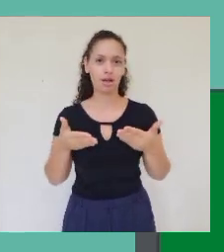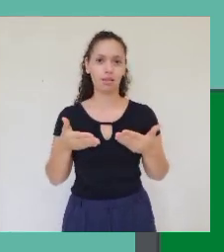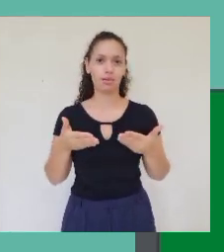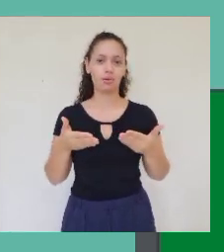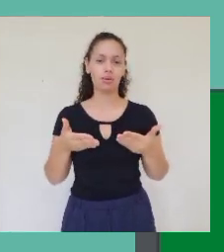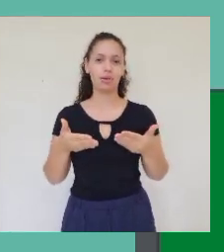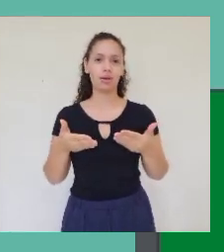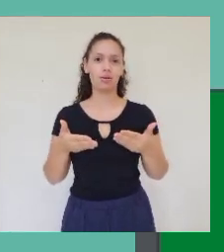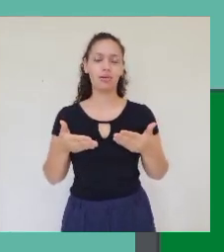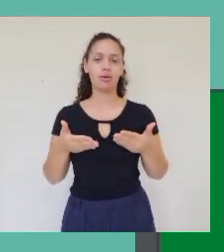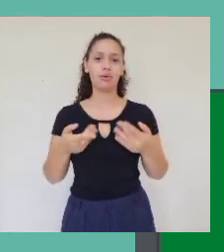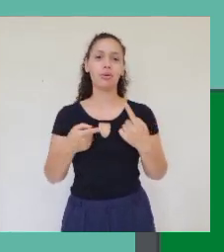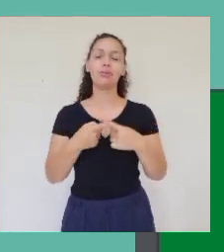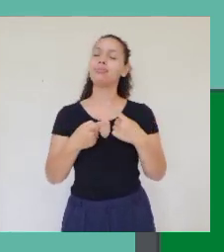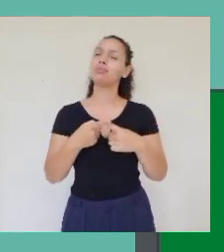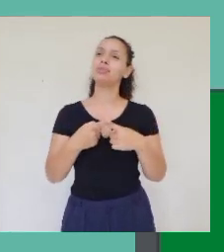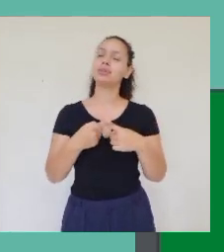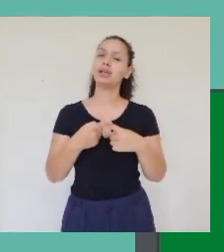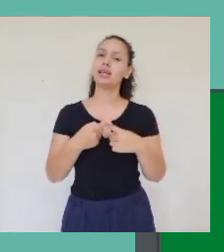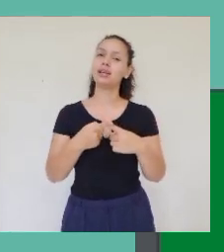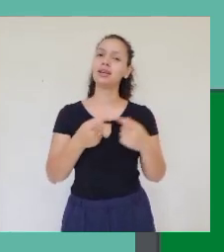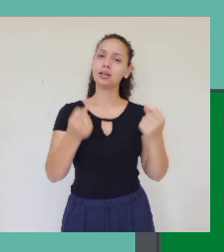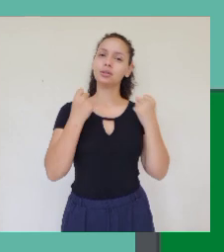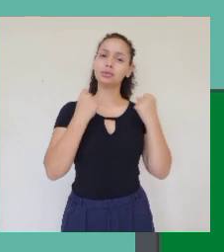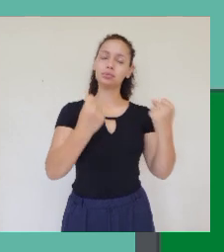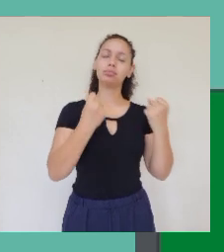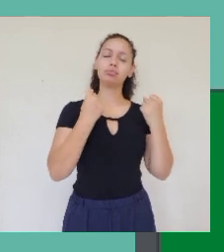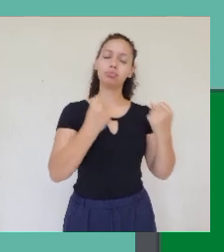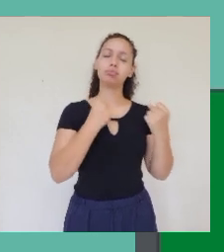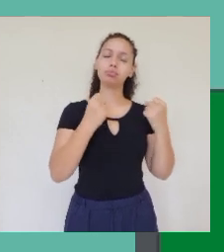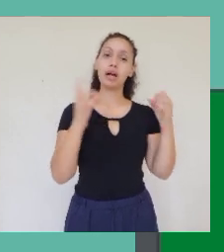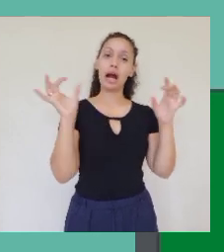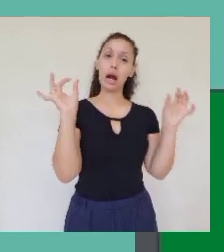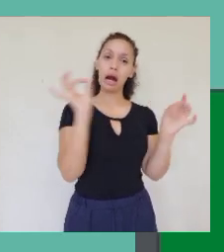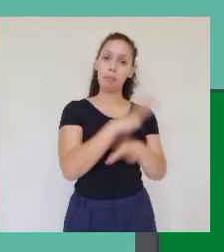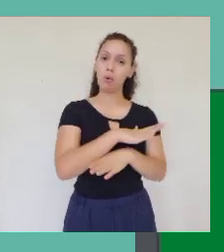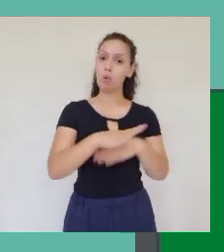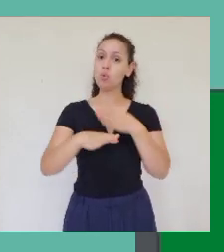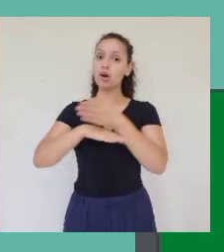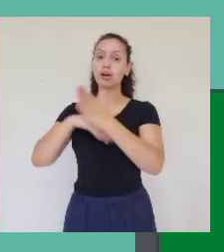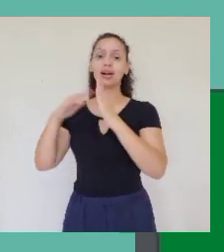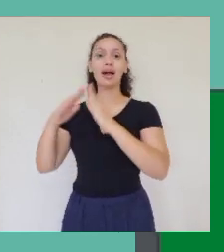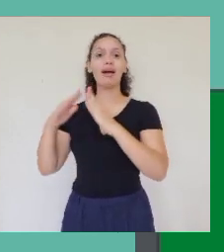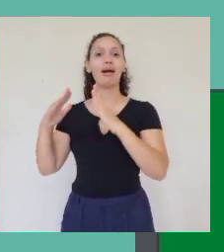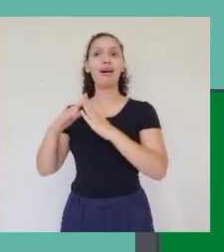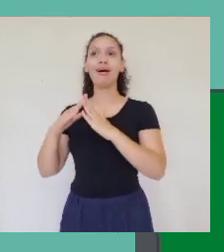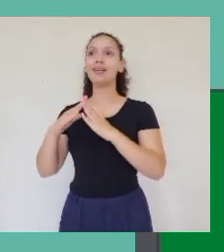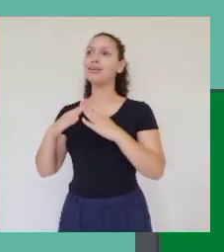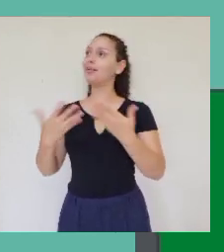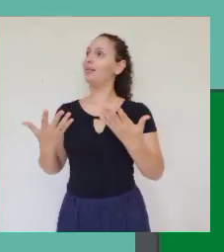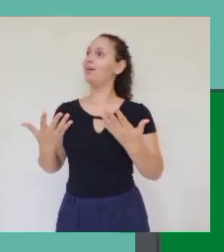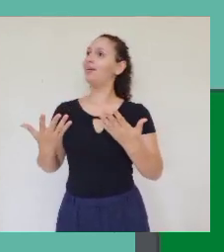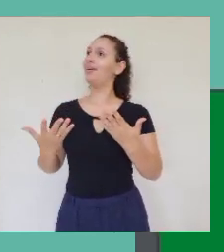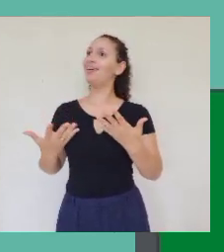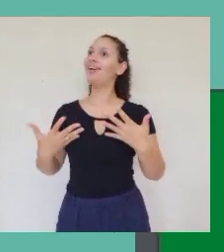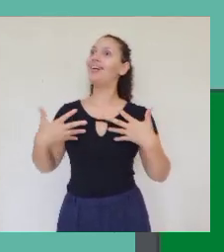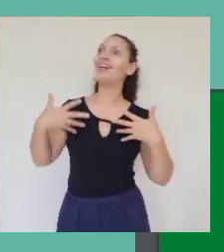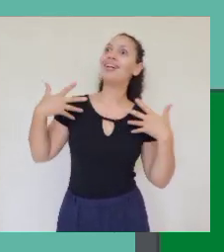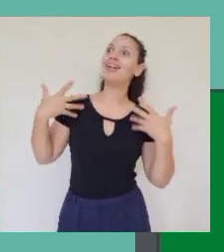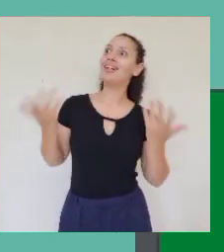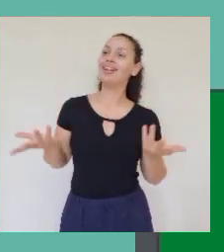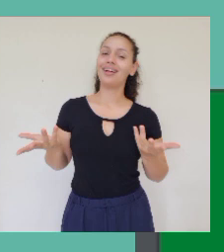físico, você chega em casa com mais disposição. Quando você vai dormir, você consegue ter um sono mais reparador, tá?